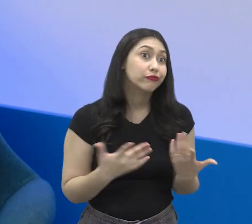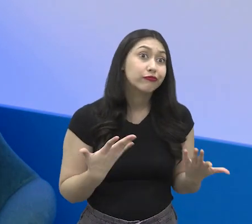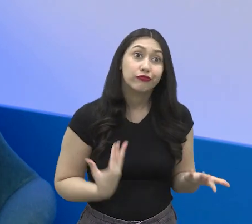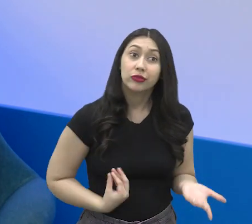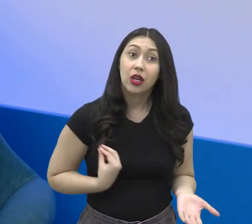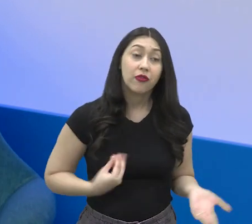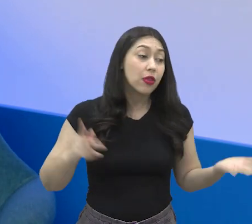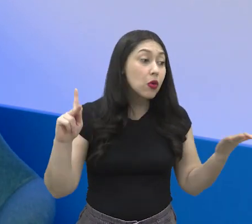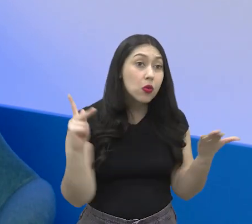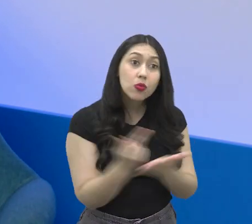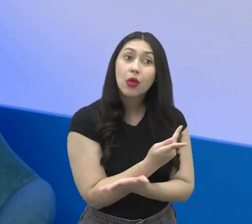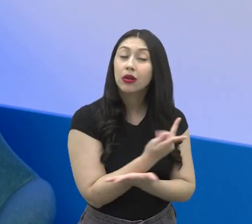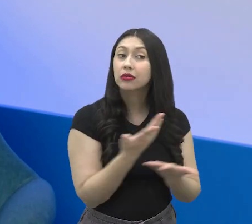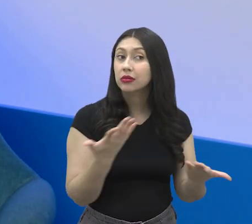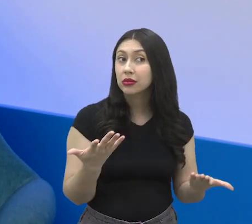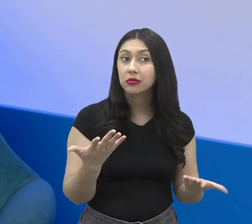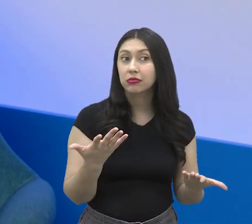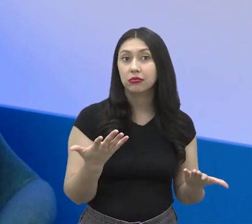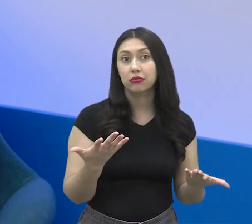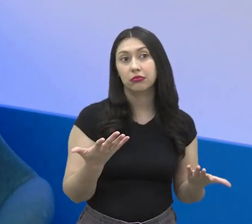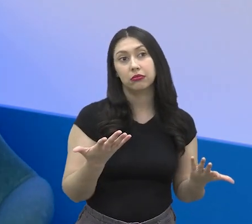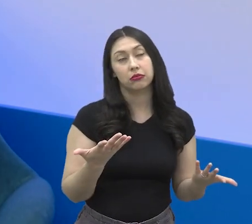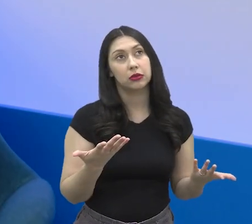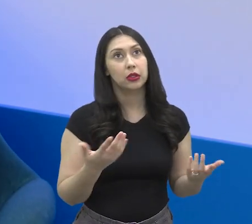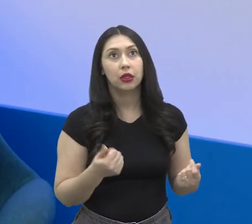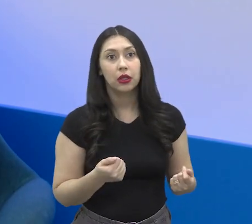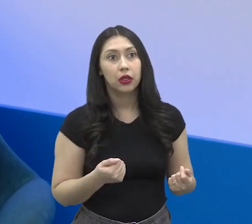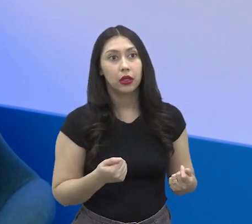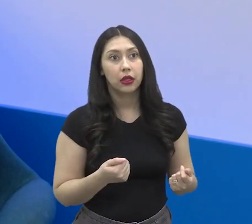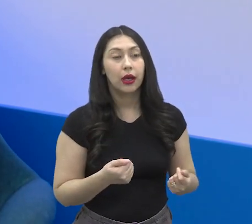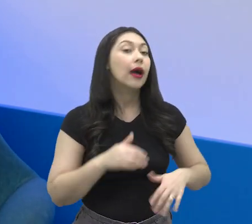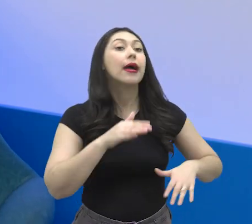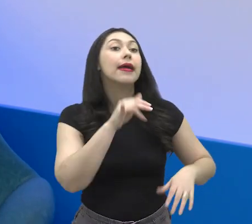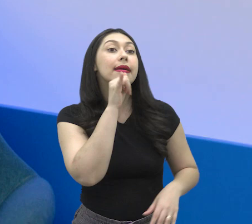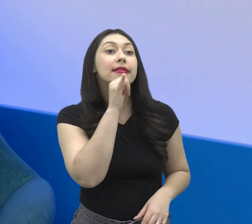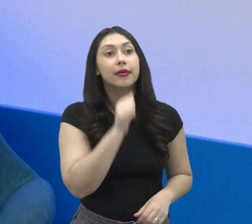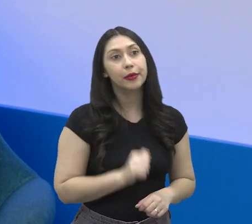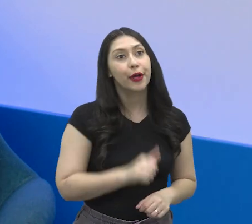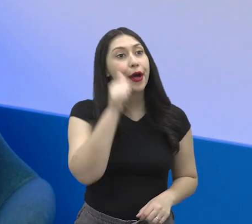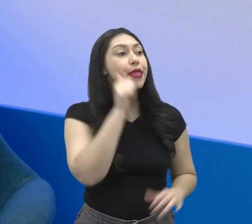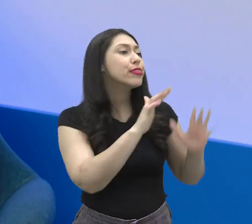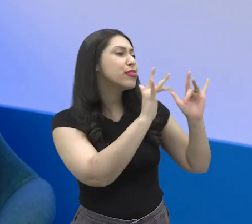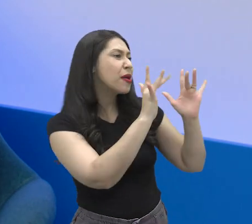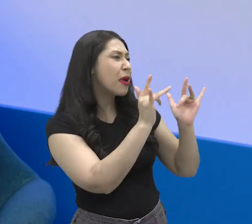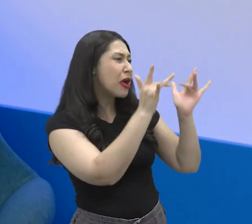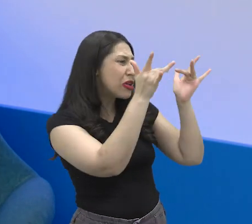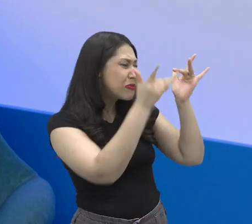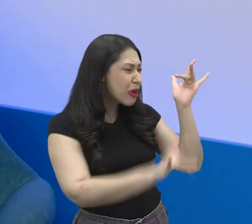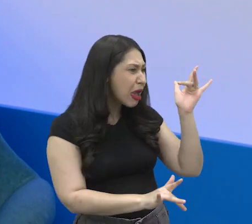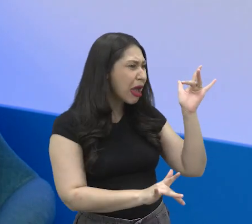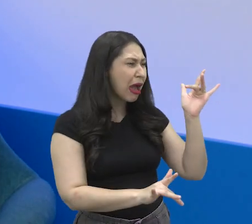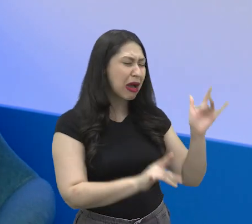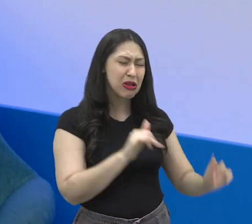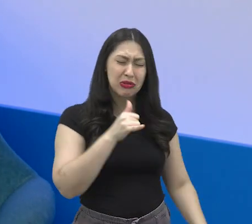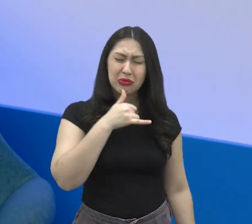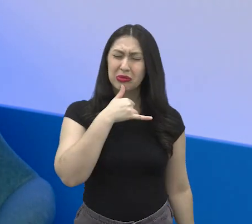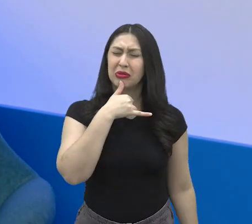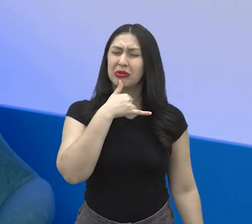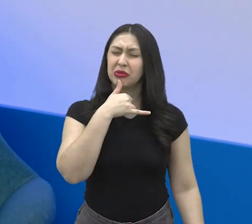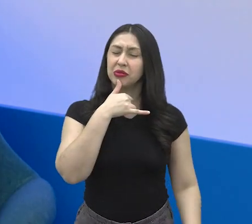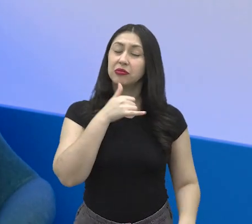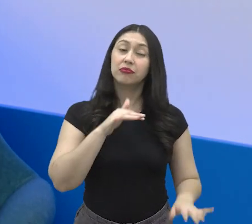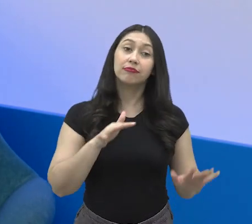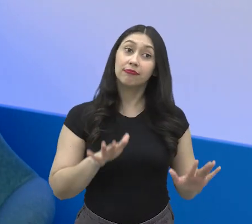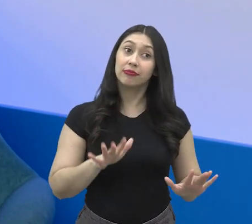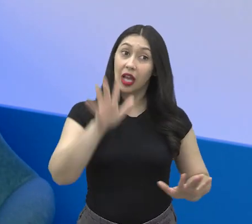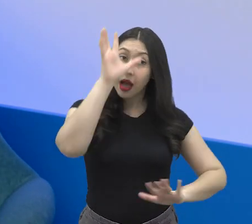setores da vida, em outros segmentos, né? No convívio, né? Vou ter uma namorada aí, ela termina comigo, eu vou ficar chateado.